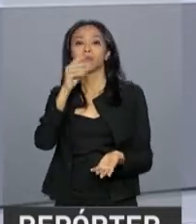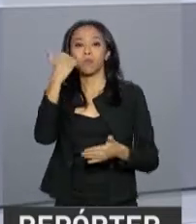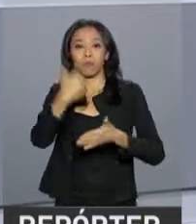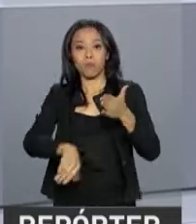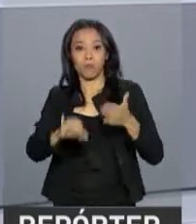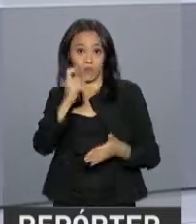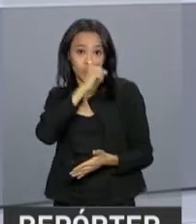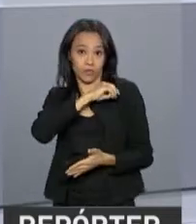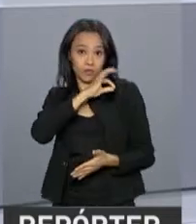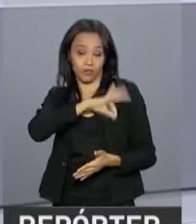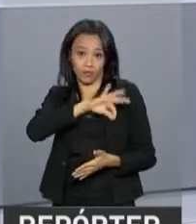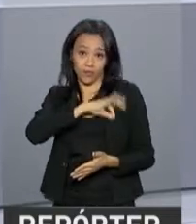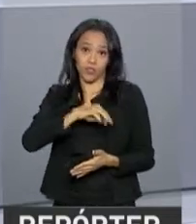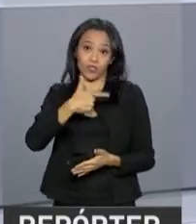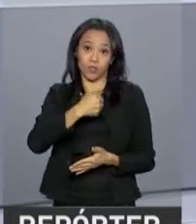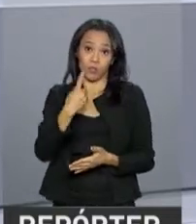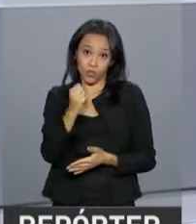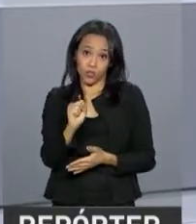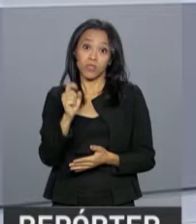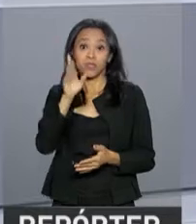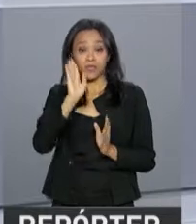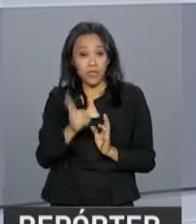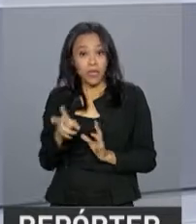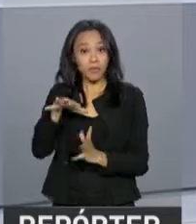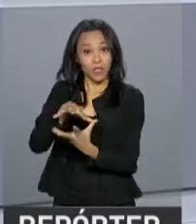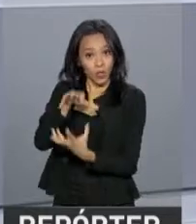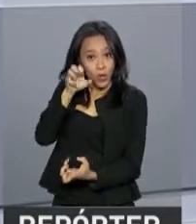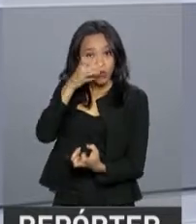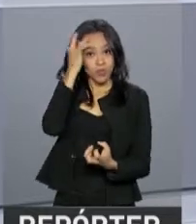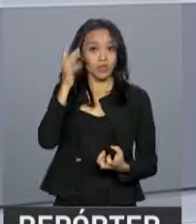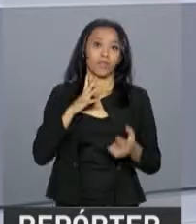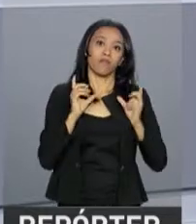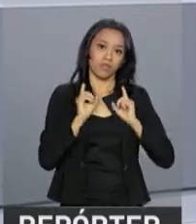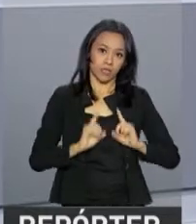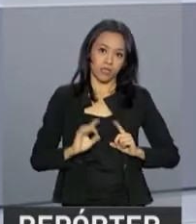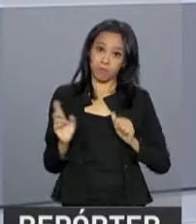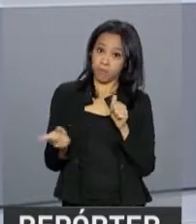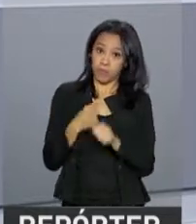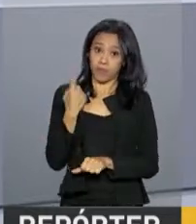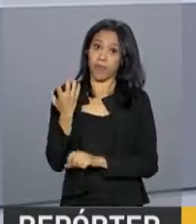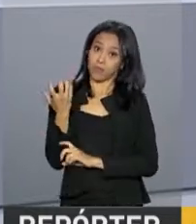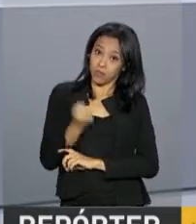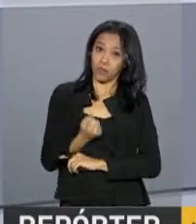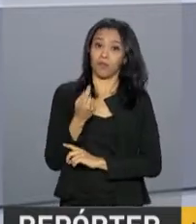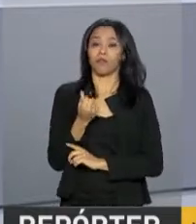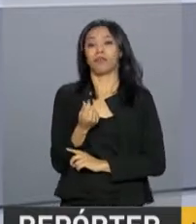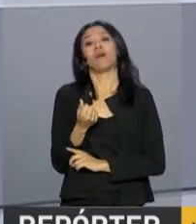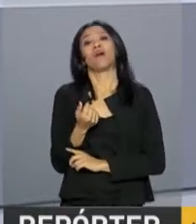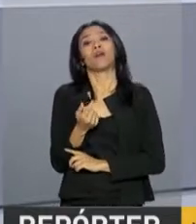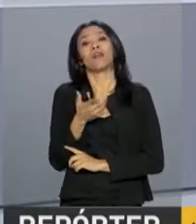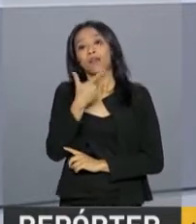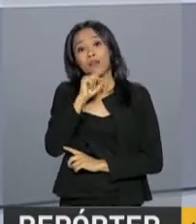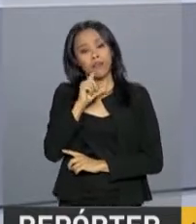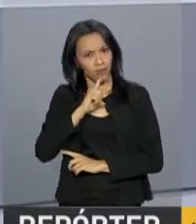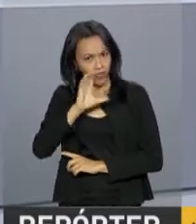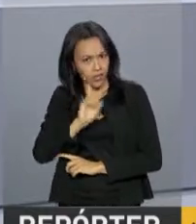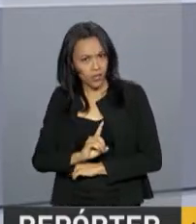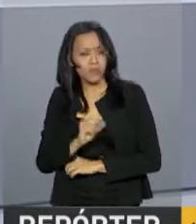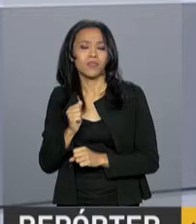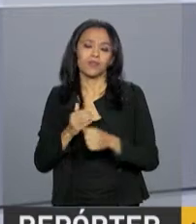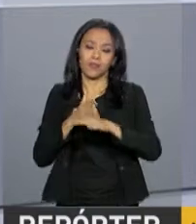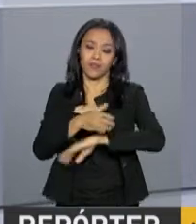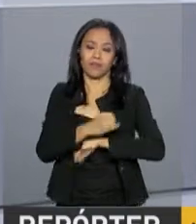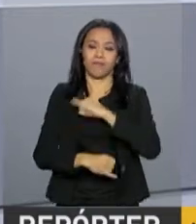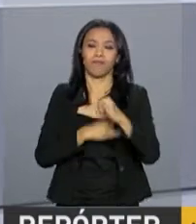sempre tem prioridade idosos e pessoas com deficiência para saber se tem direito o contribuinte deve acessar a página da receita